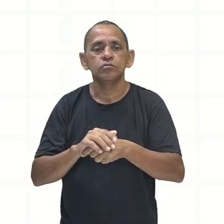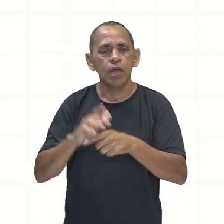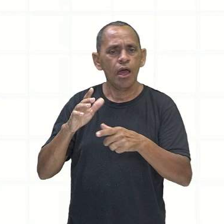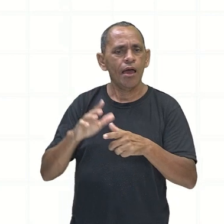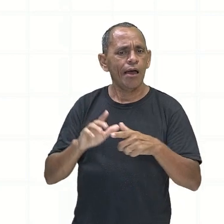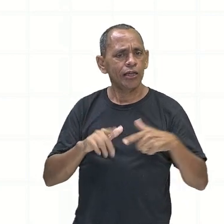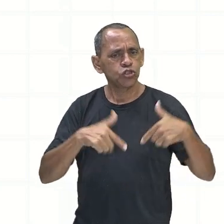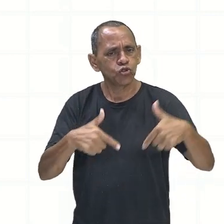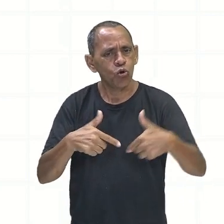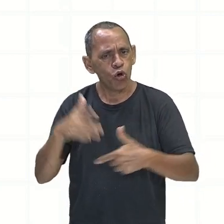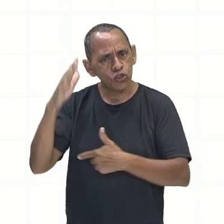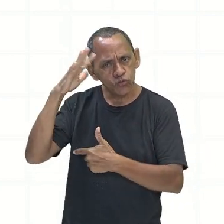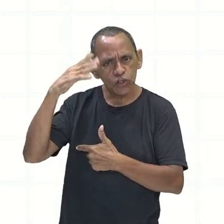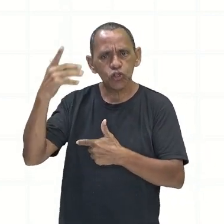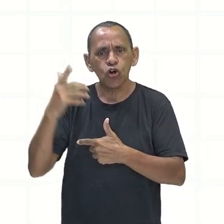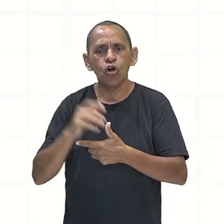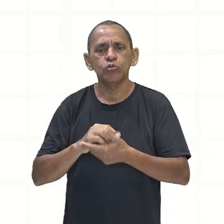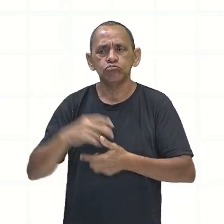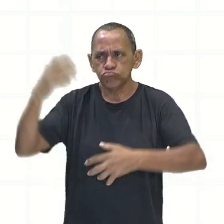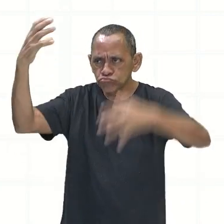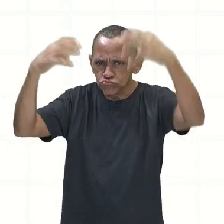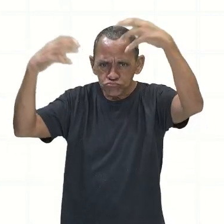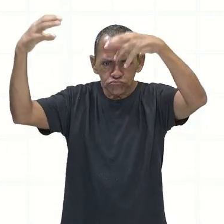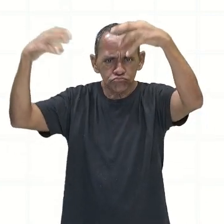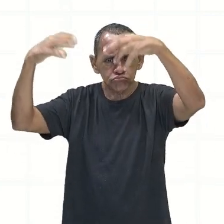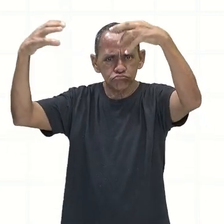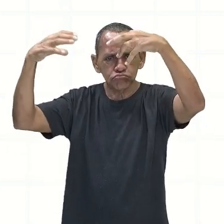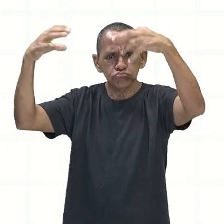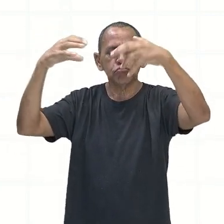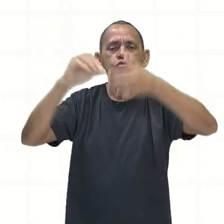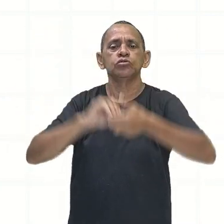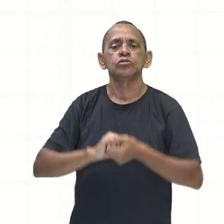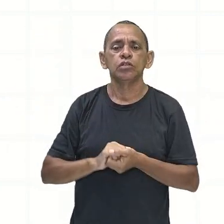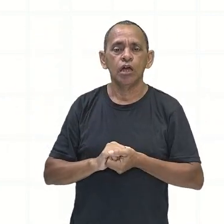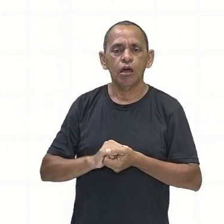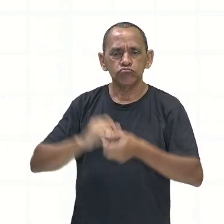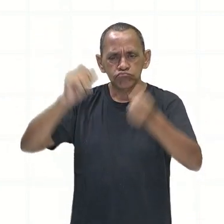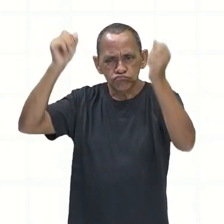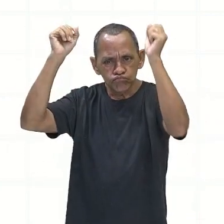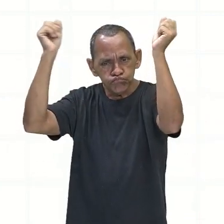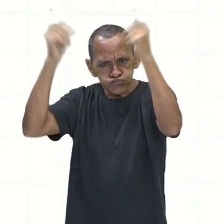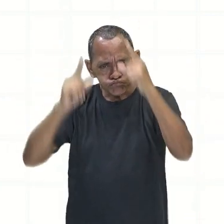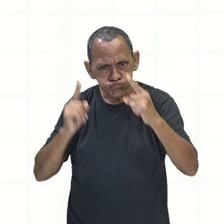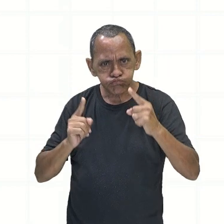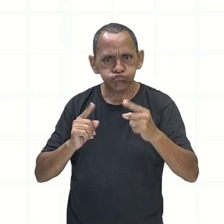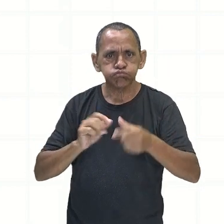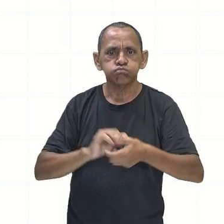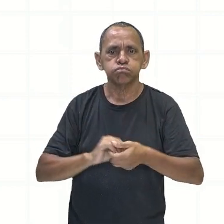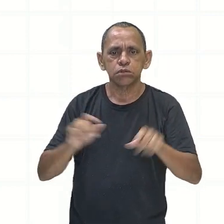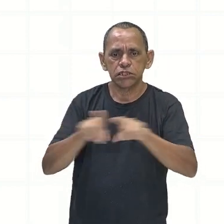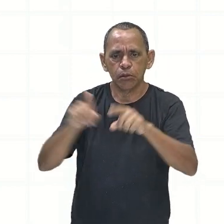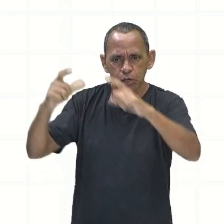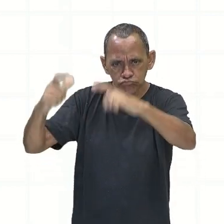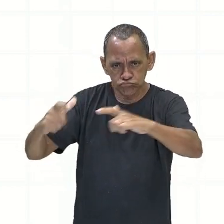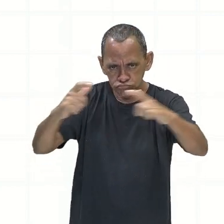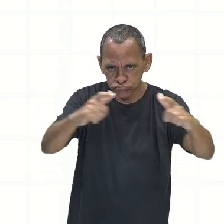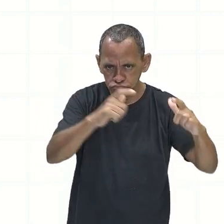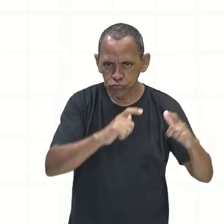como chuva, temporal, trovões, não é? Lugares, né?